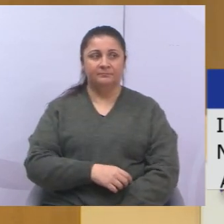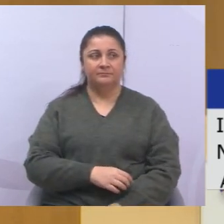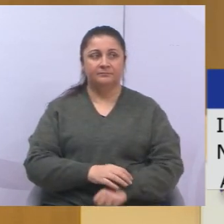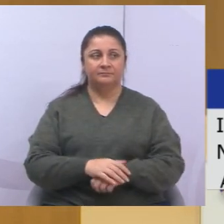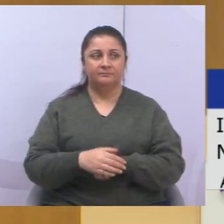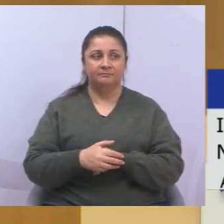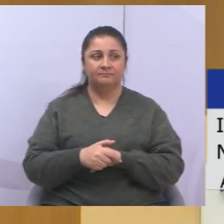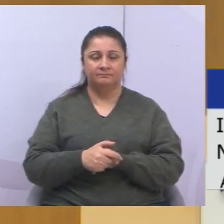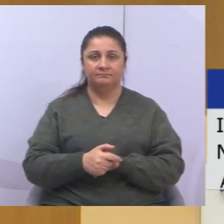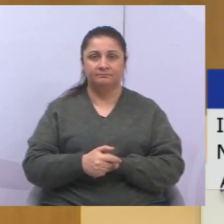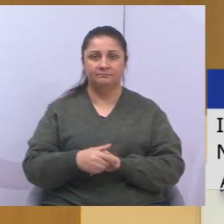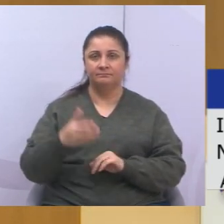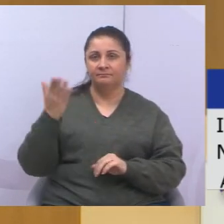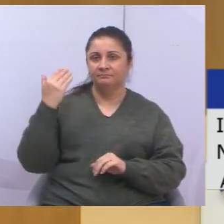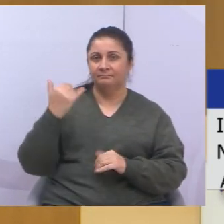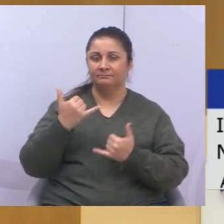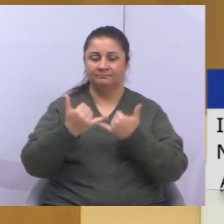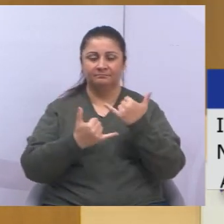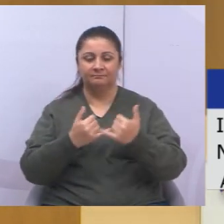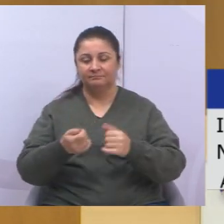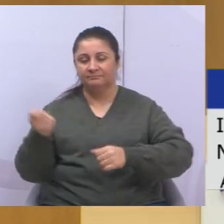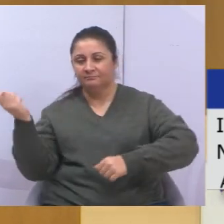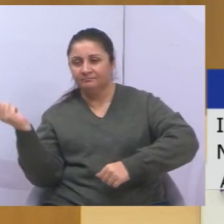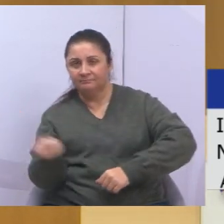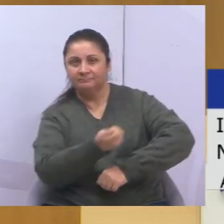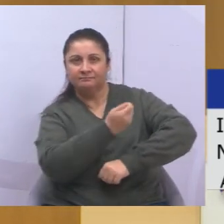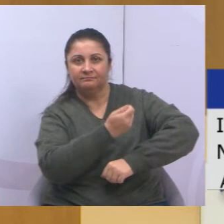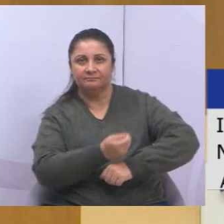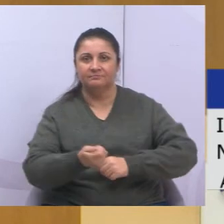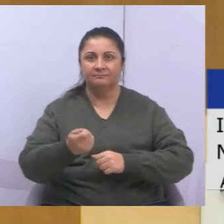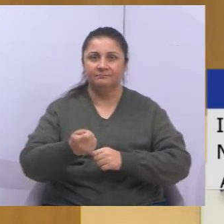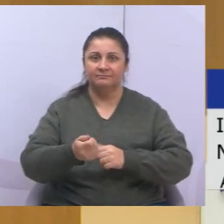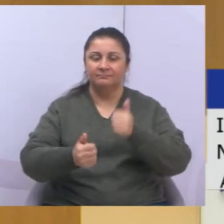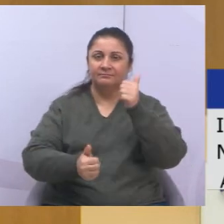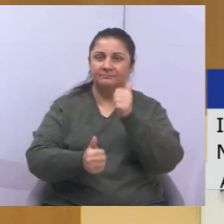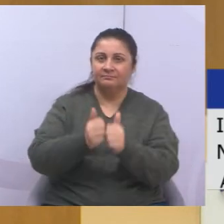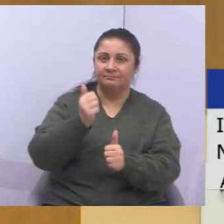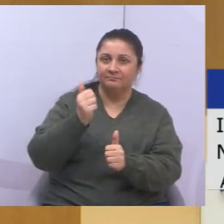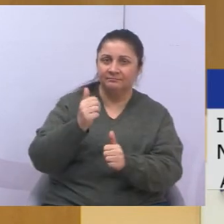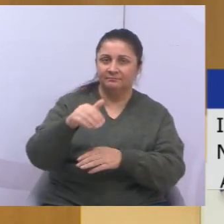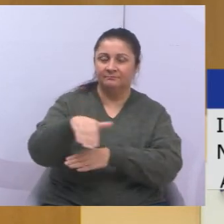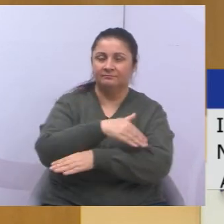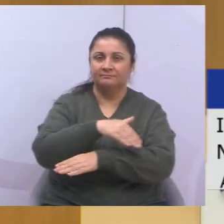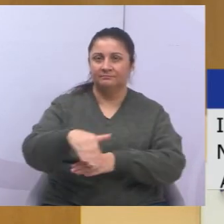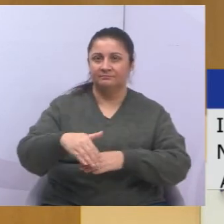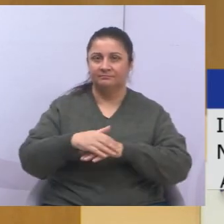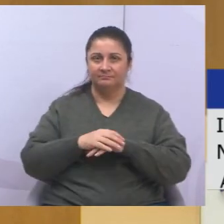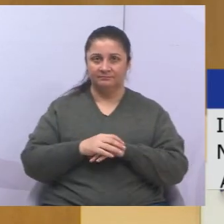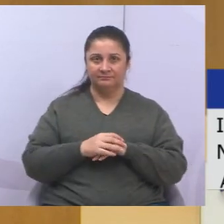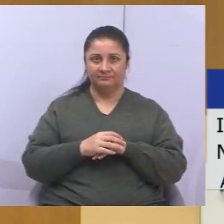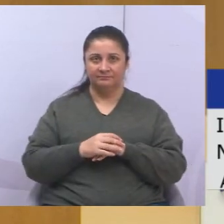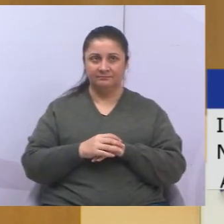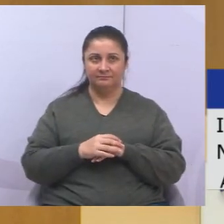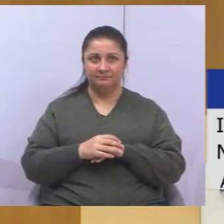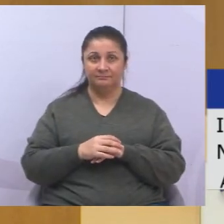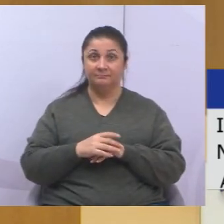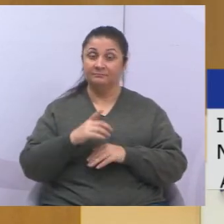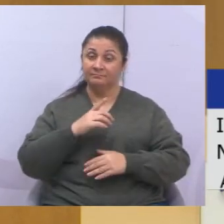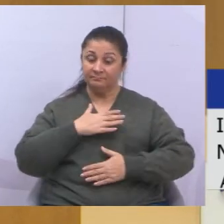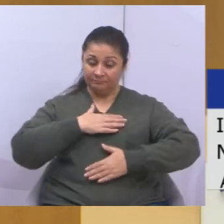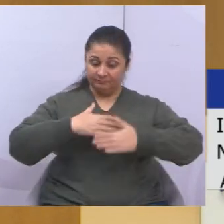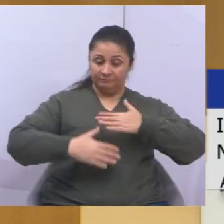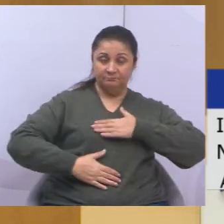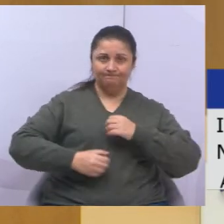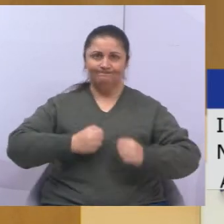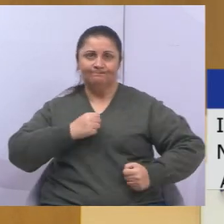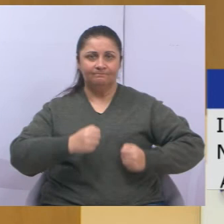Enquanto você brincava aí de taco, jogando futebol na rua, tá? Você estava exercitando o